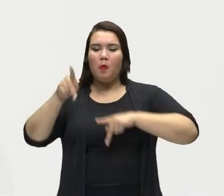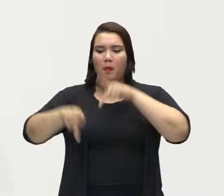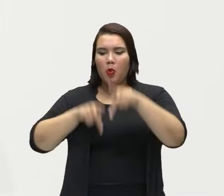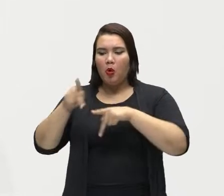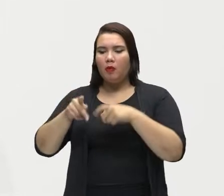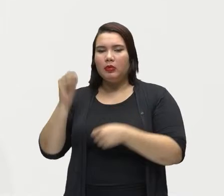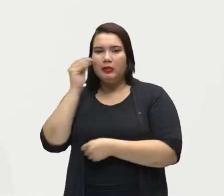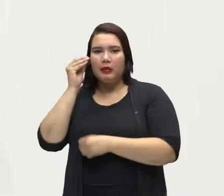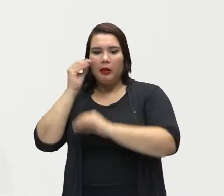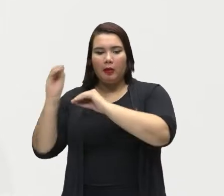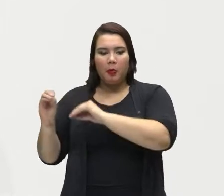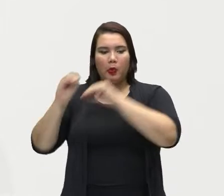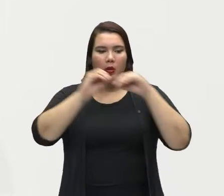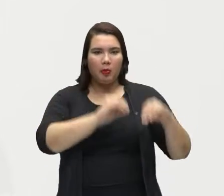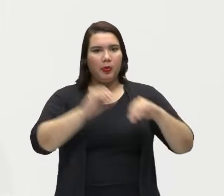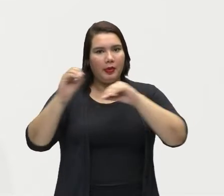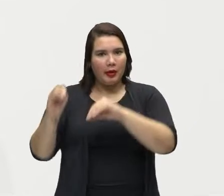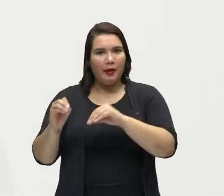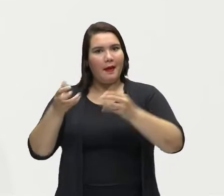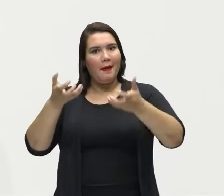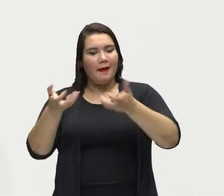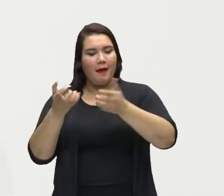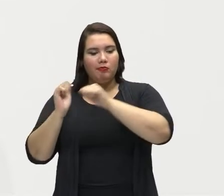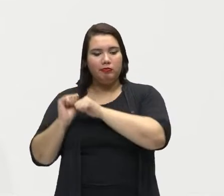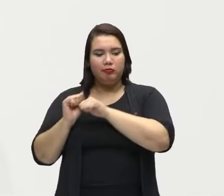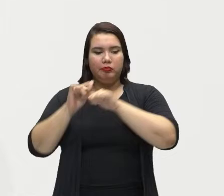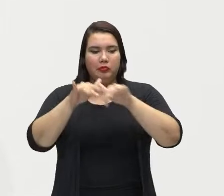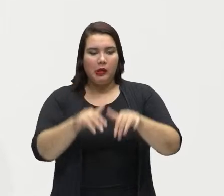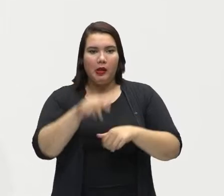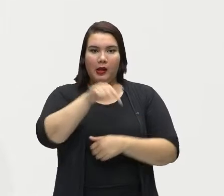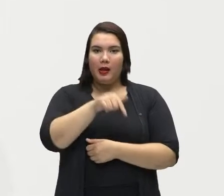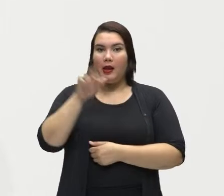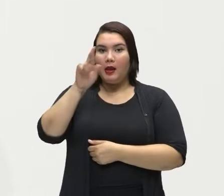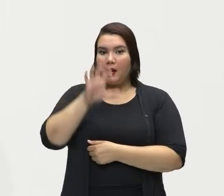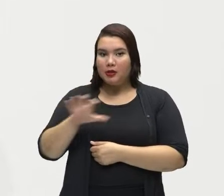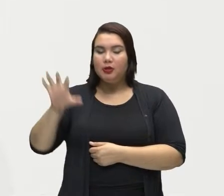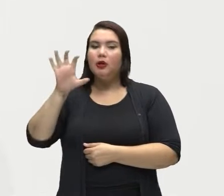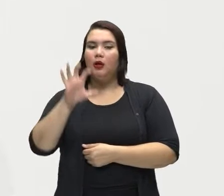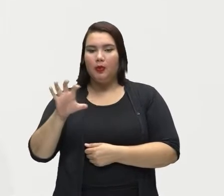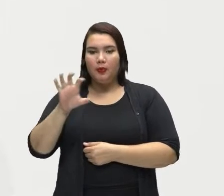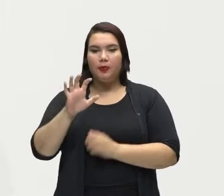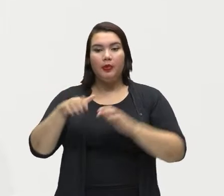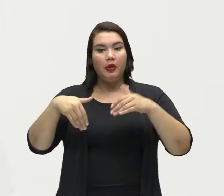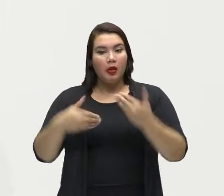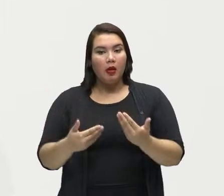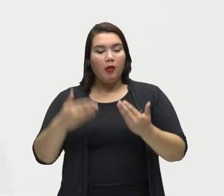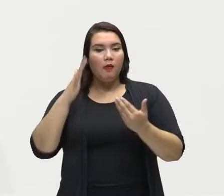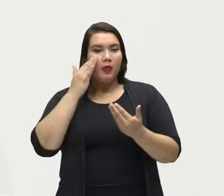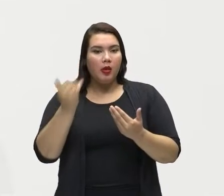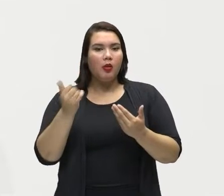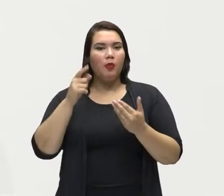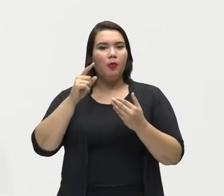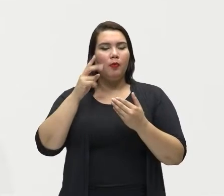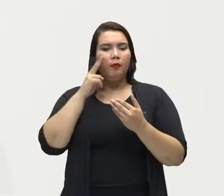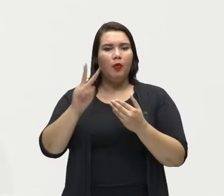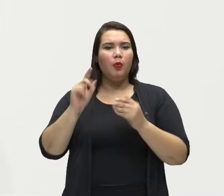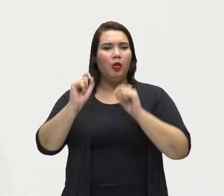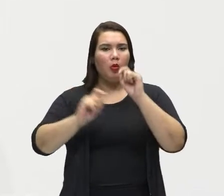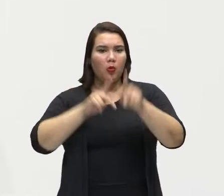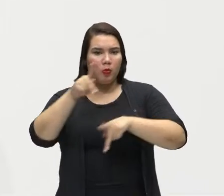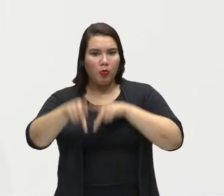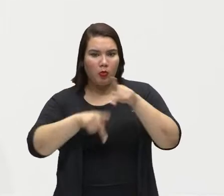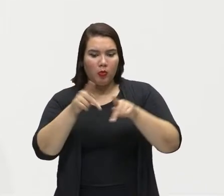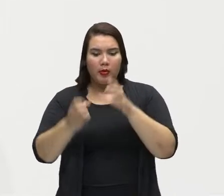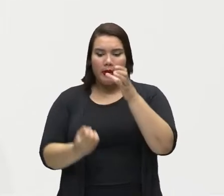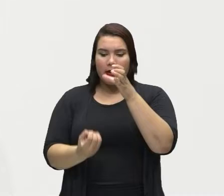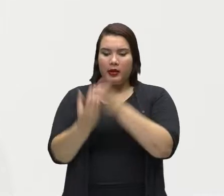tentavam ocupar a região, tá? Então vejam só, os Sonics, que vai dar origem ao Império de Gana, formaram